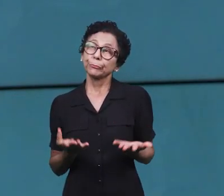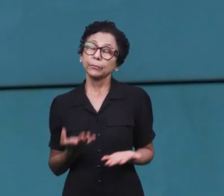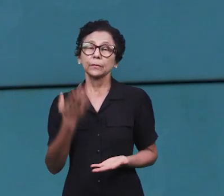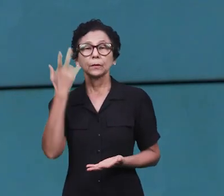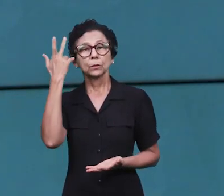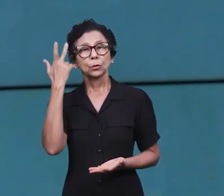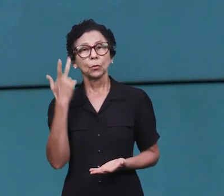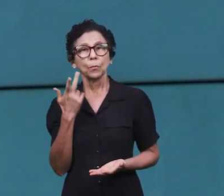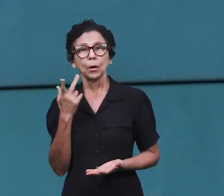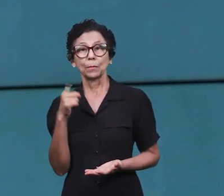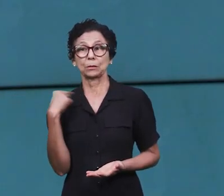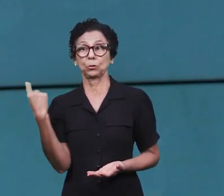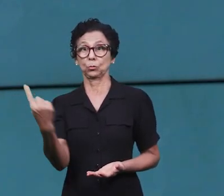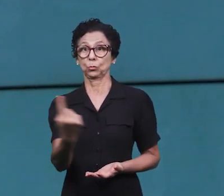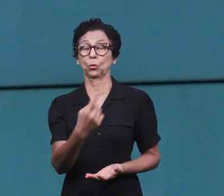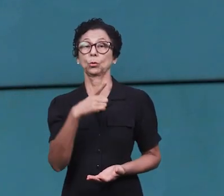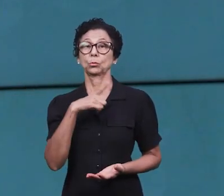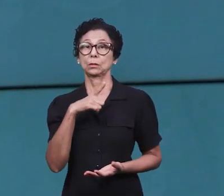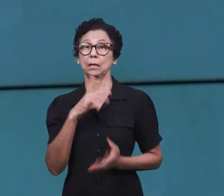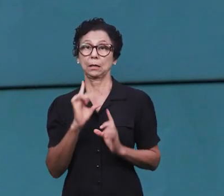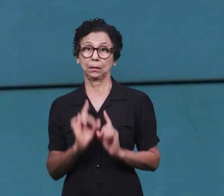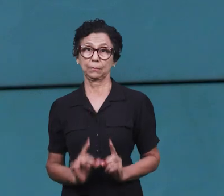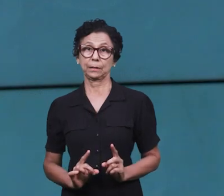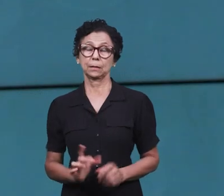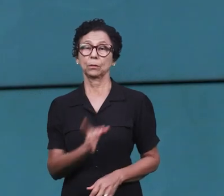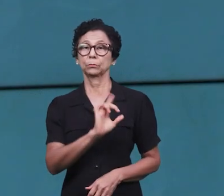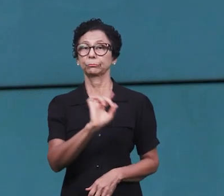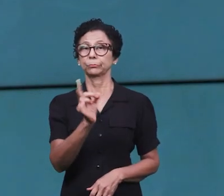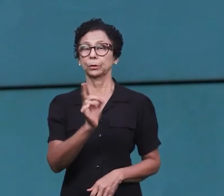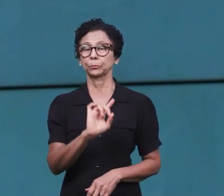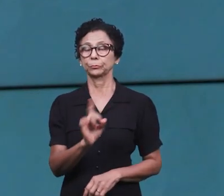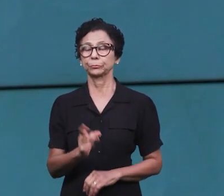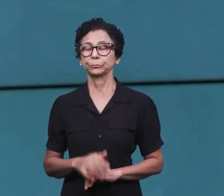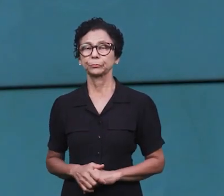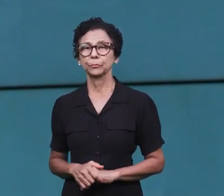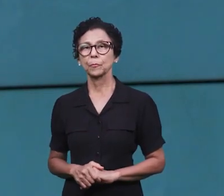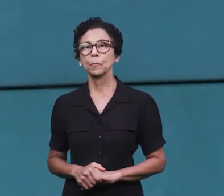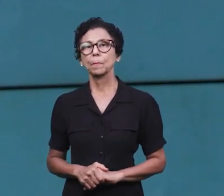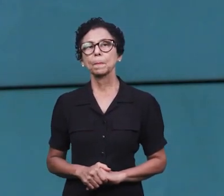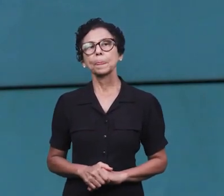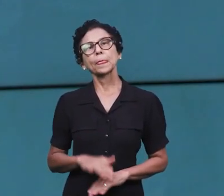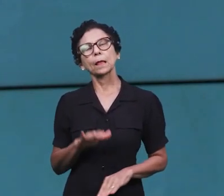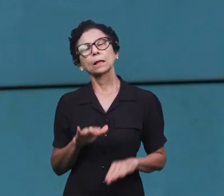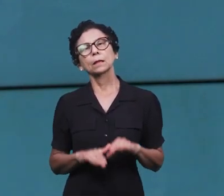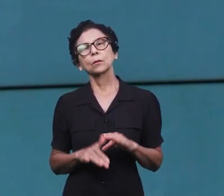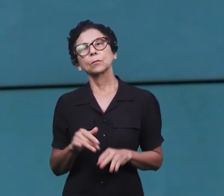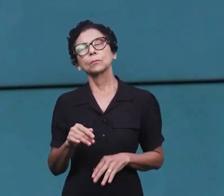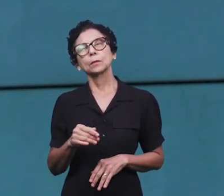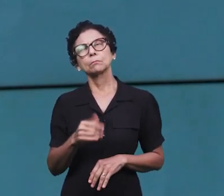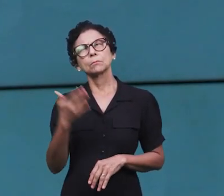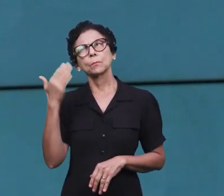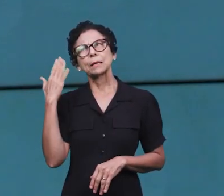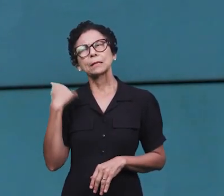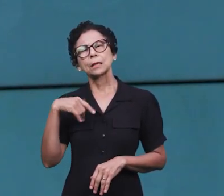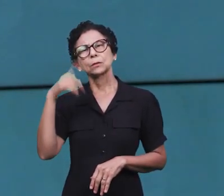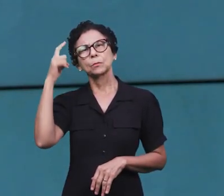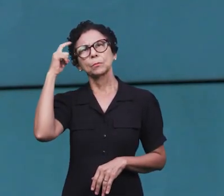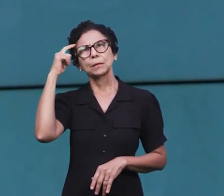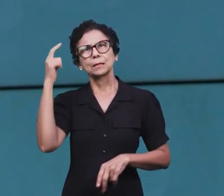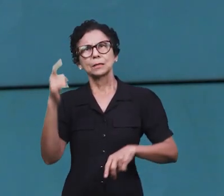com fibromialgia vai ter a depressão. Por muito tempo, pensou-se que a fibromialgia